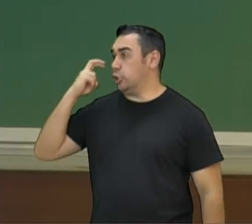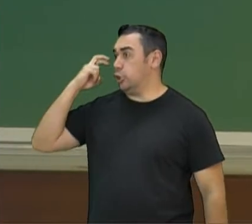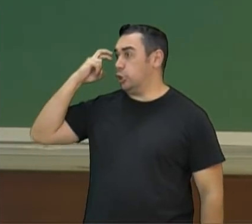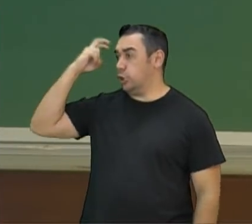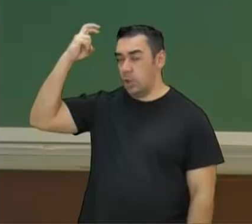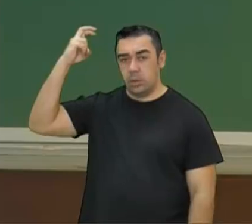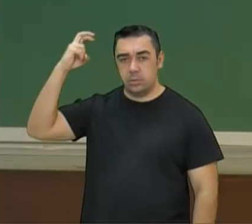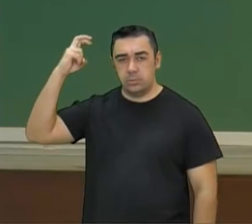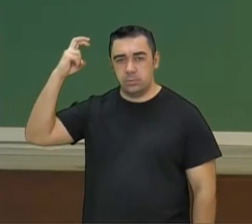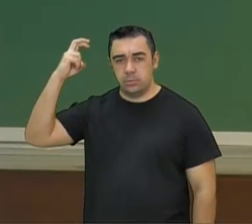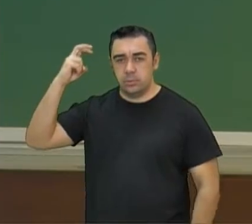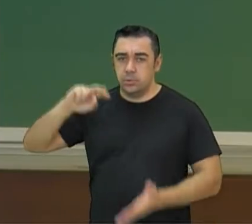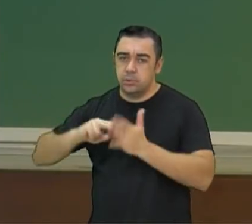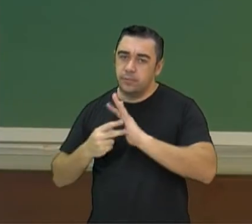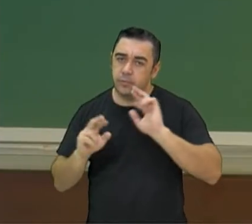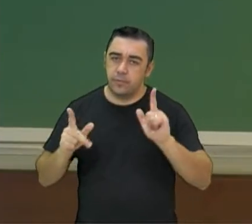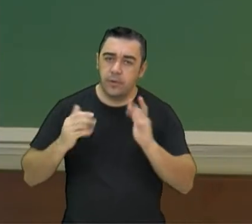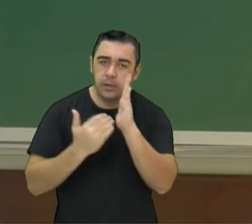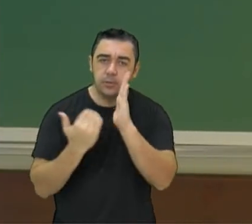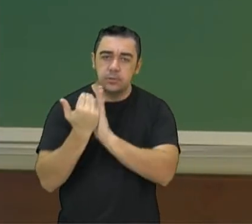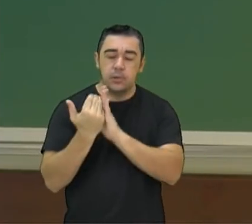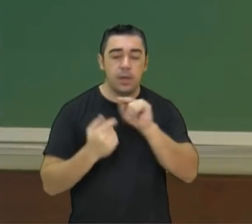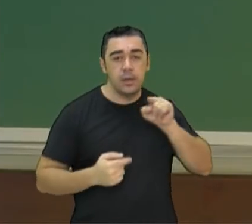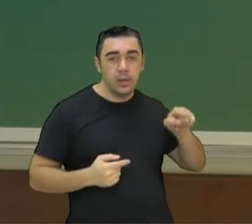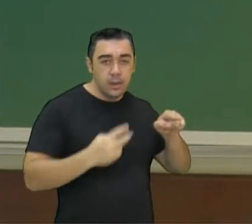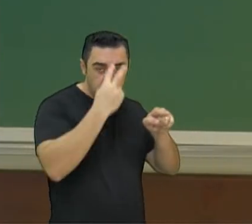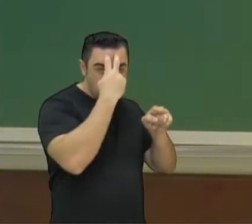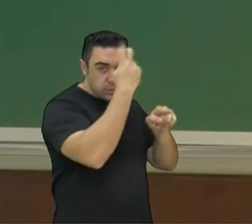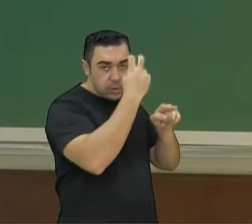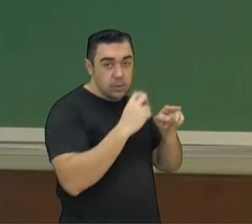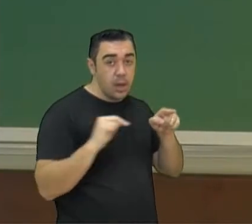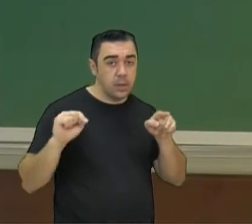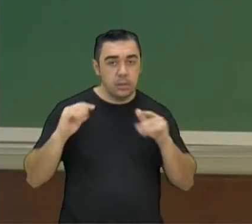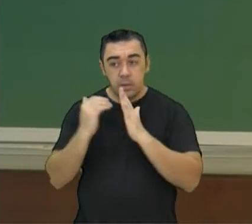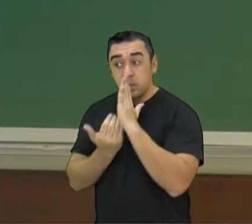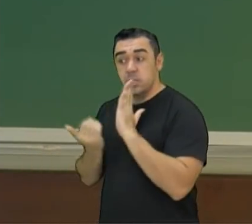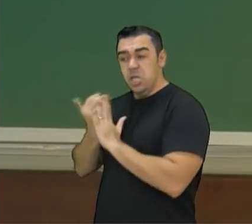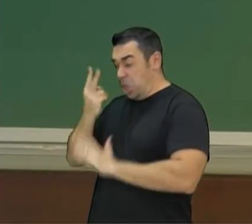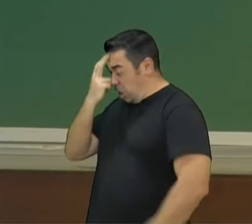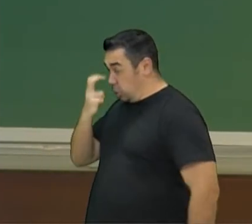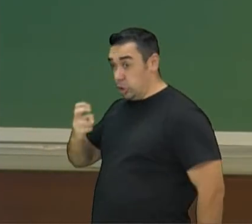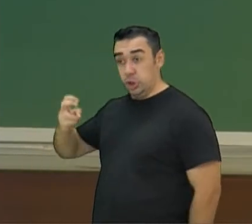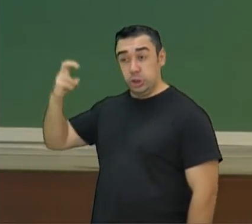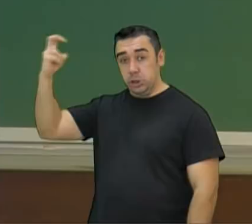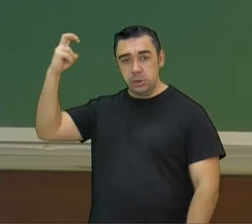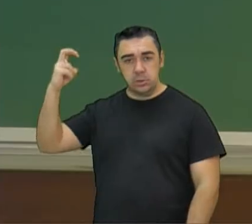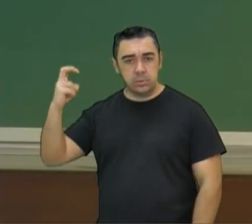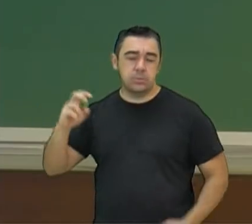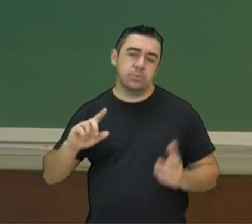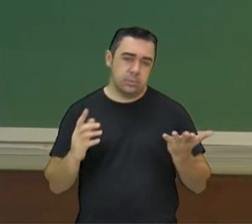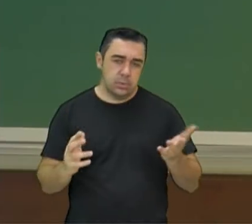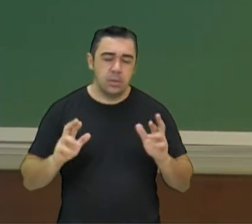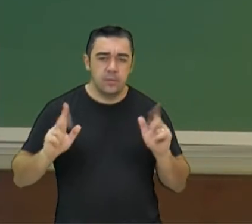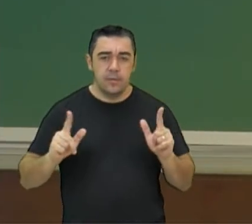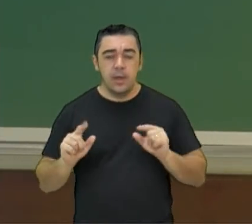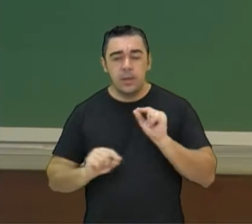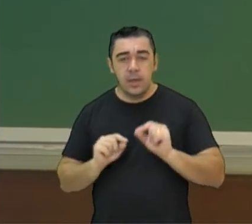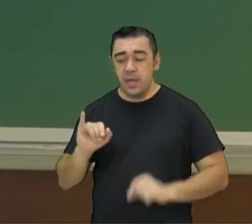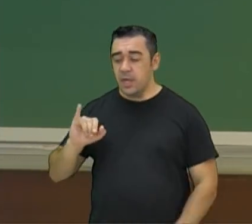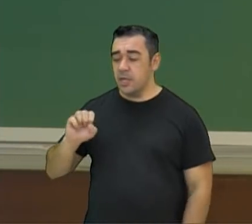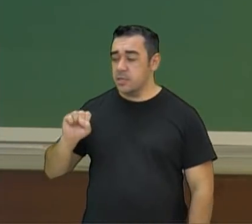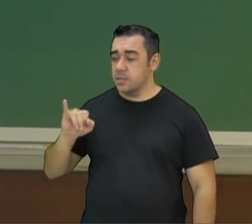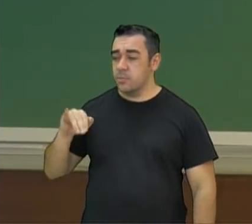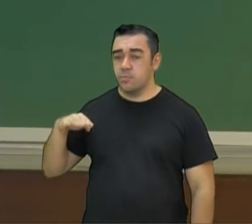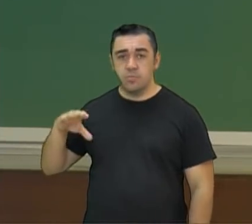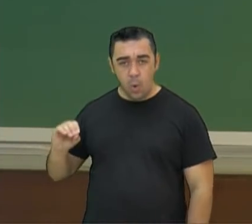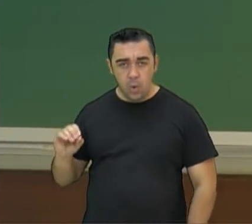adjetivo, né? Eu quero dizer que o estudante é muito inteligente, certo? Então, o que eu fiz? Eu coloquei ali um sufixo íssimo, né? A